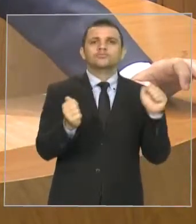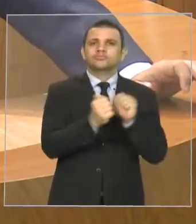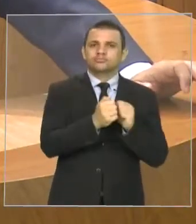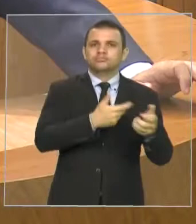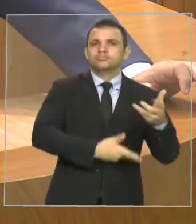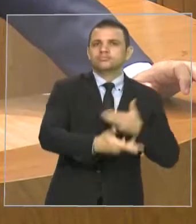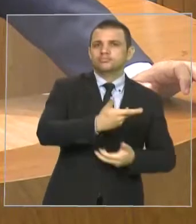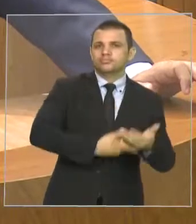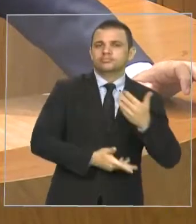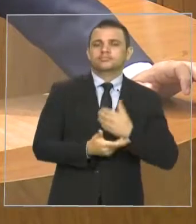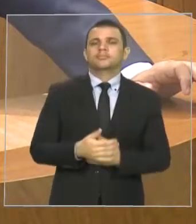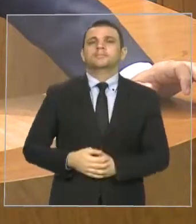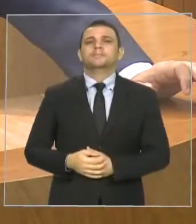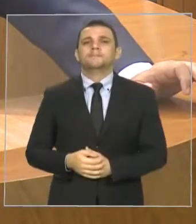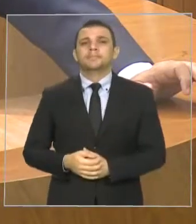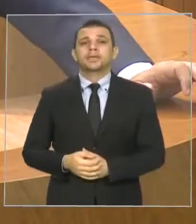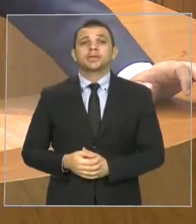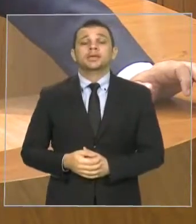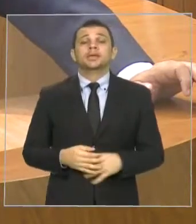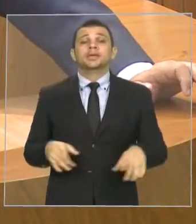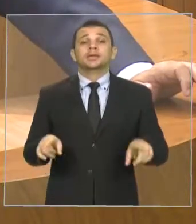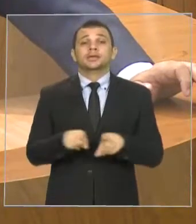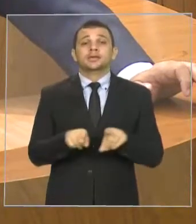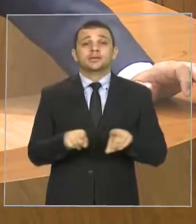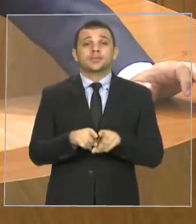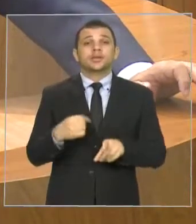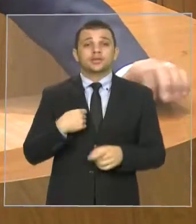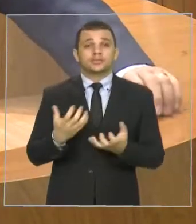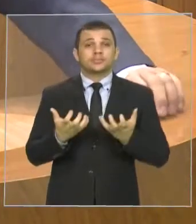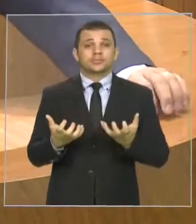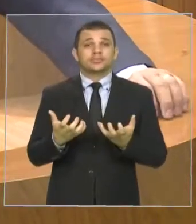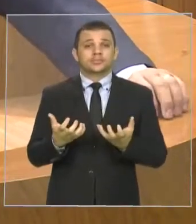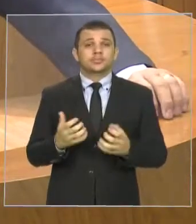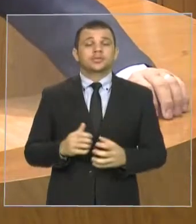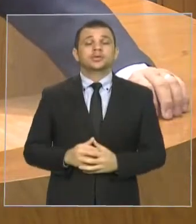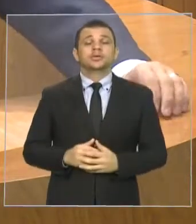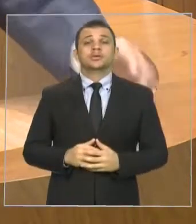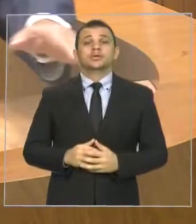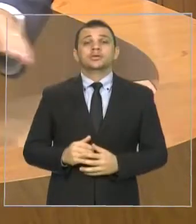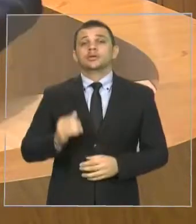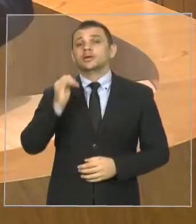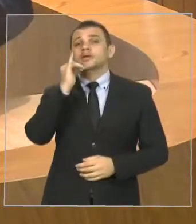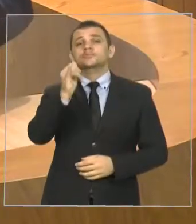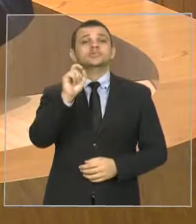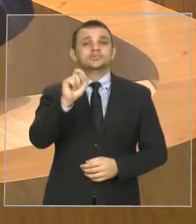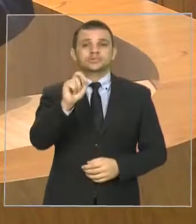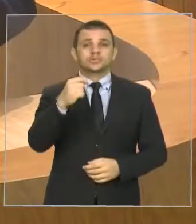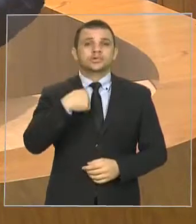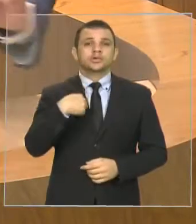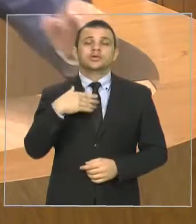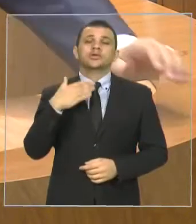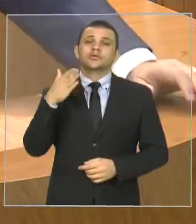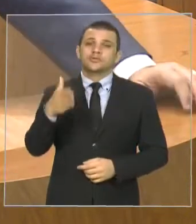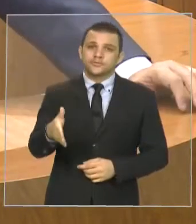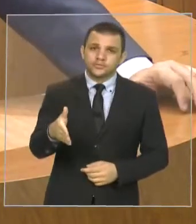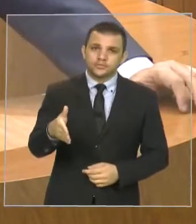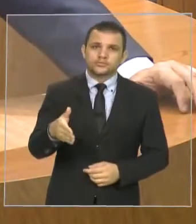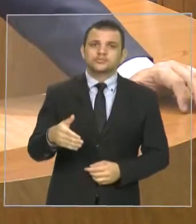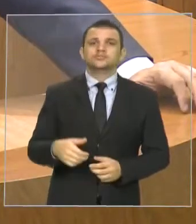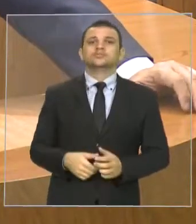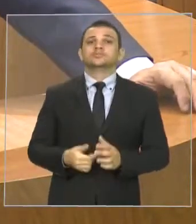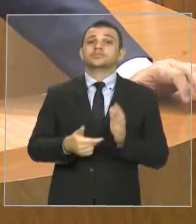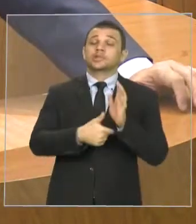carnavalesco eu quero também deixar aqui que participei tanto da prévia do bloco